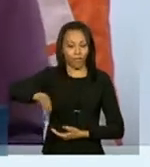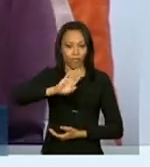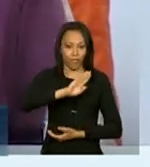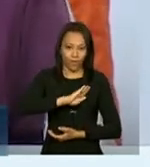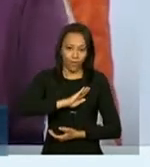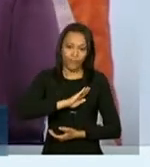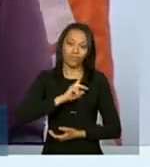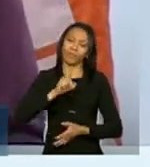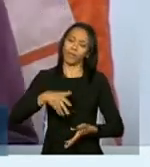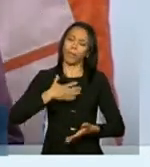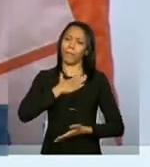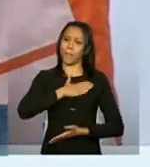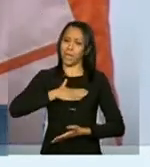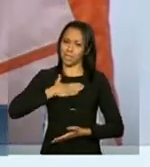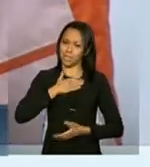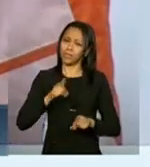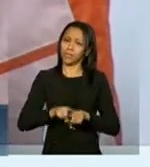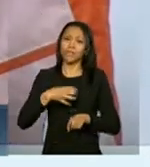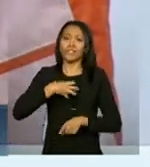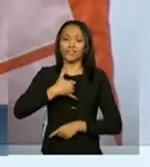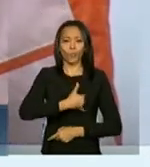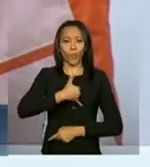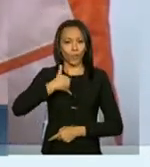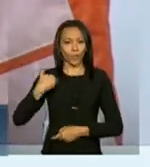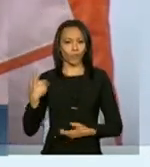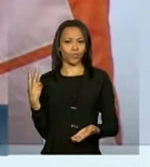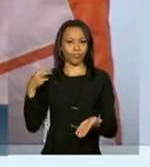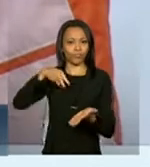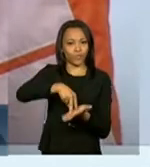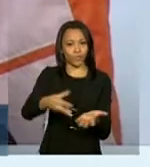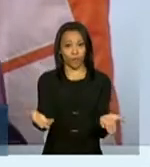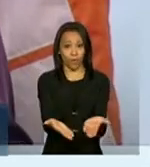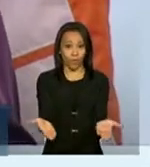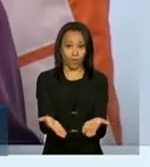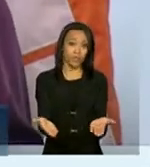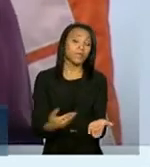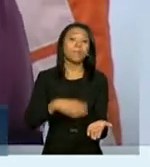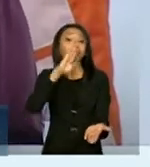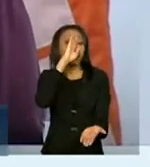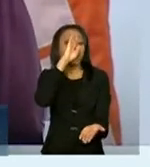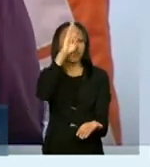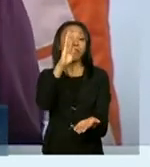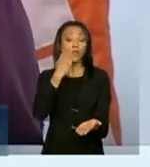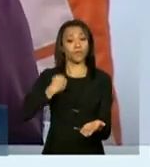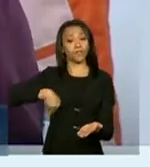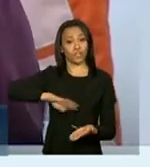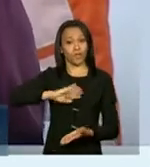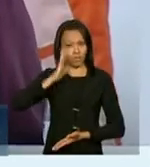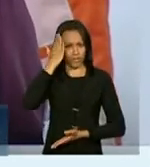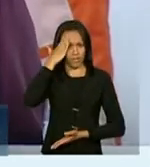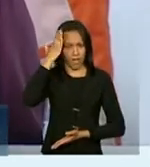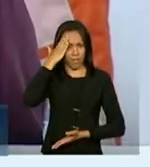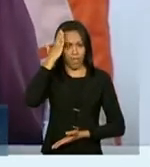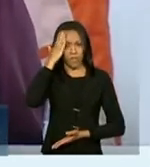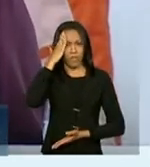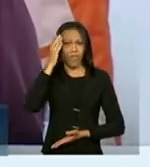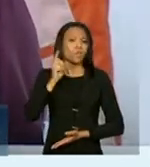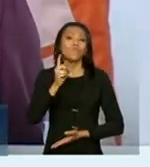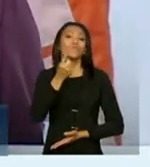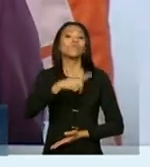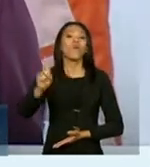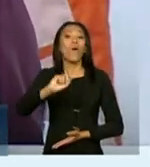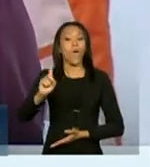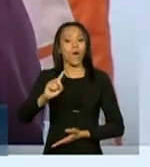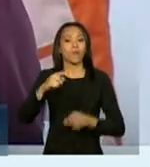imenso prazer e um orgulho estar aqui hoje, principalmente porque sabemos não só da demanda do